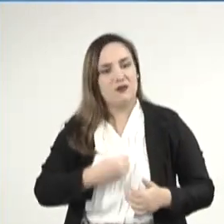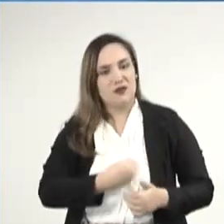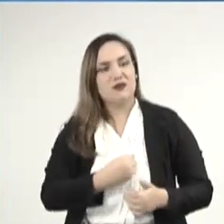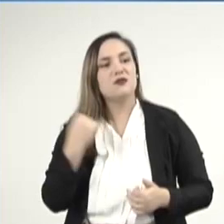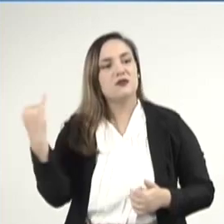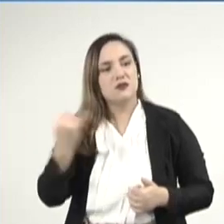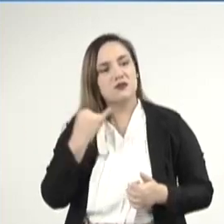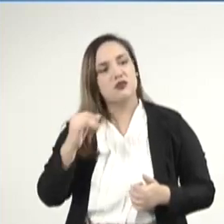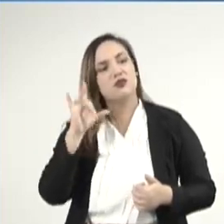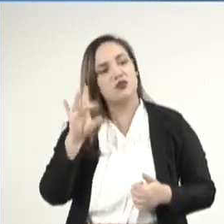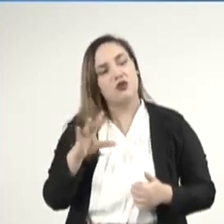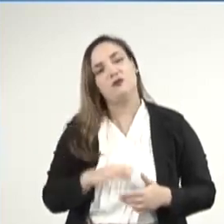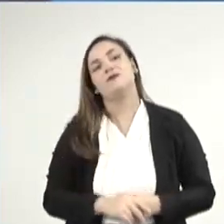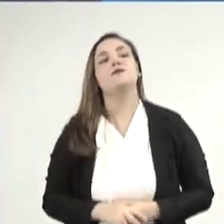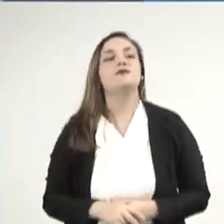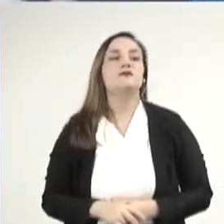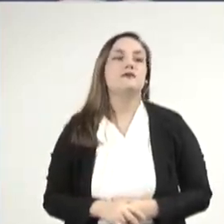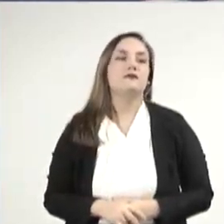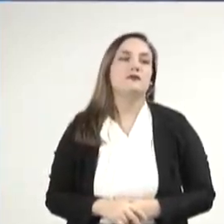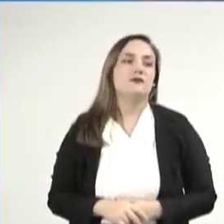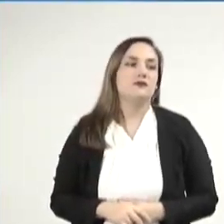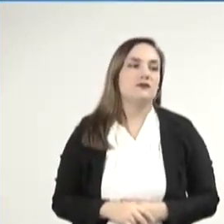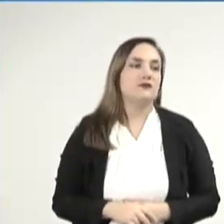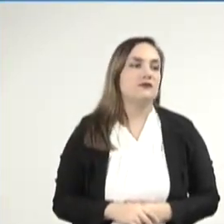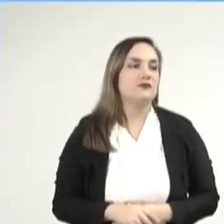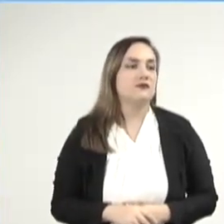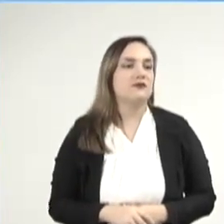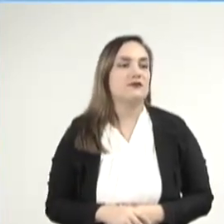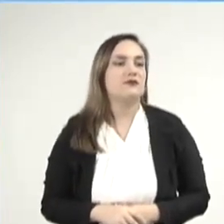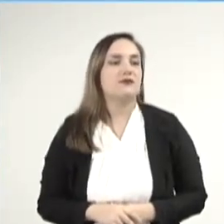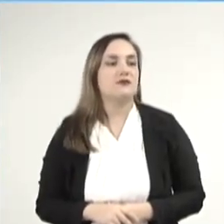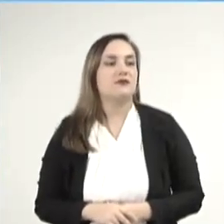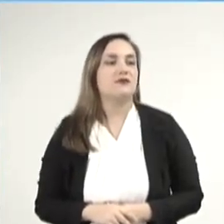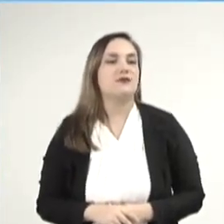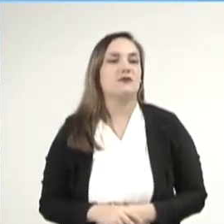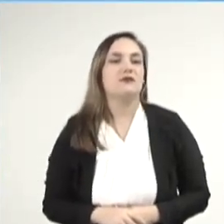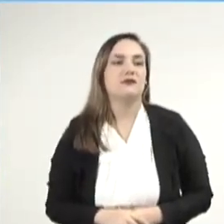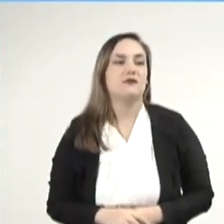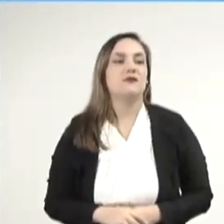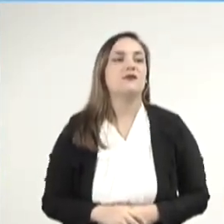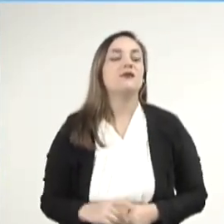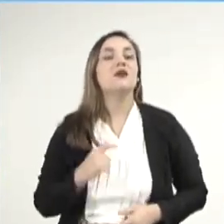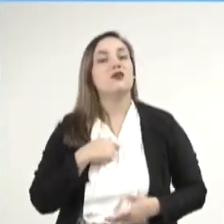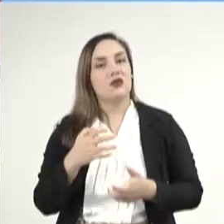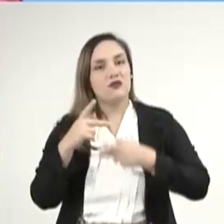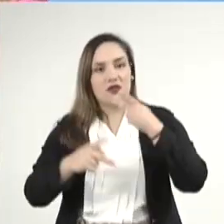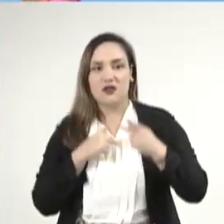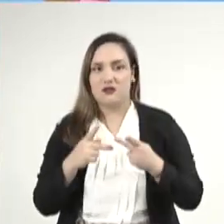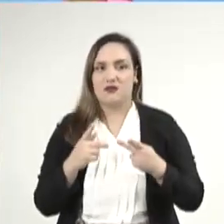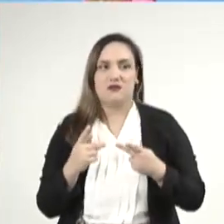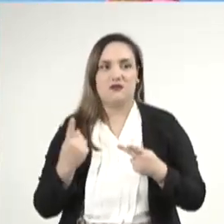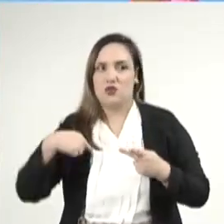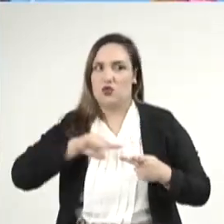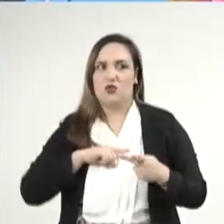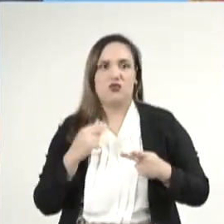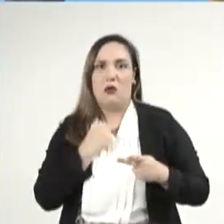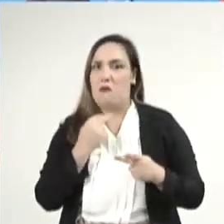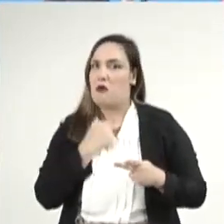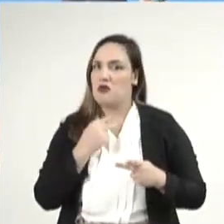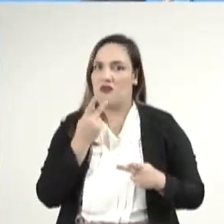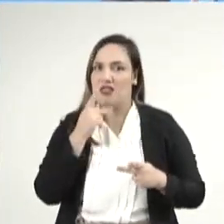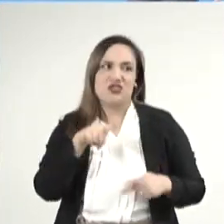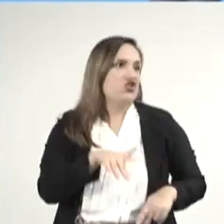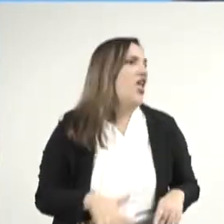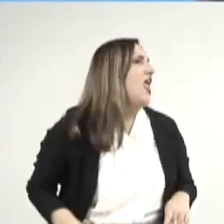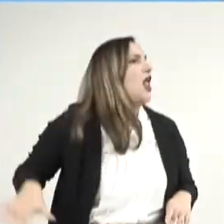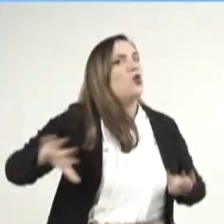realmente foi importante. Era isso. Eu agradeço também a parte de Vossa Excelência e dizer que, de forma alguma, nós podemos